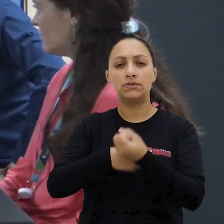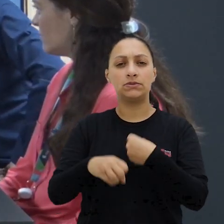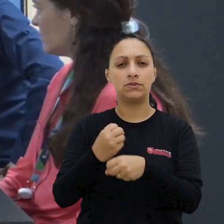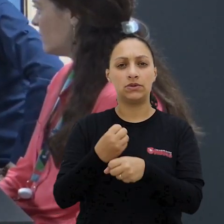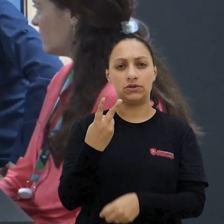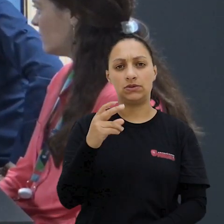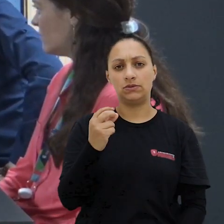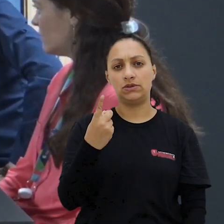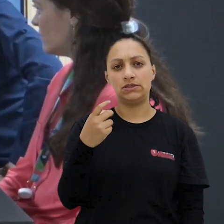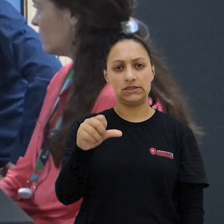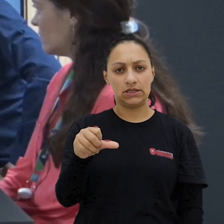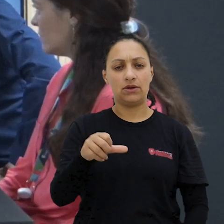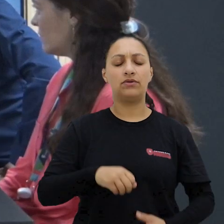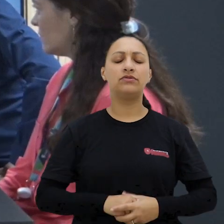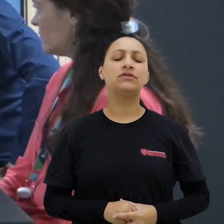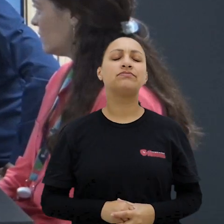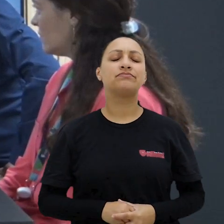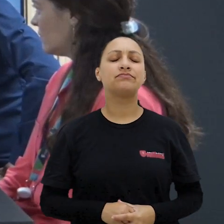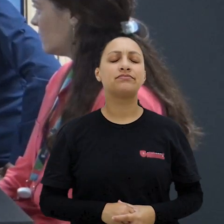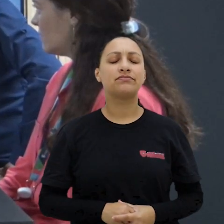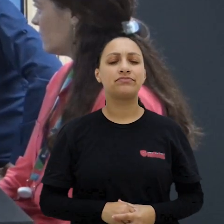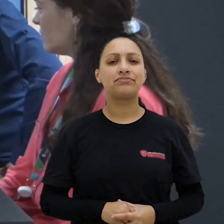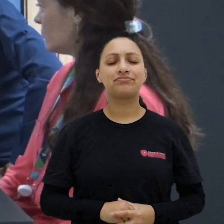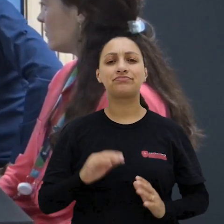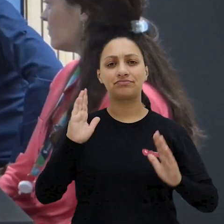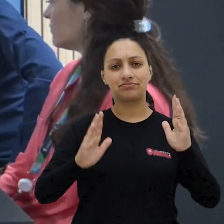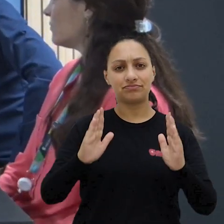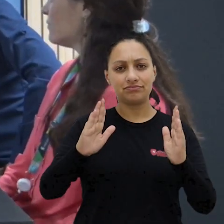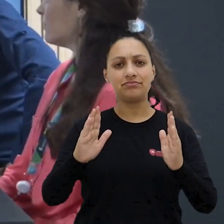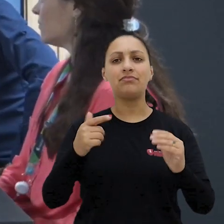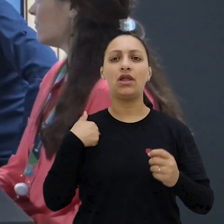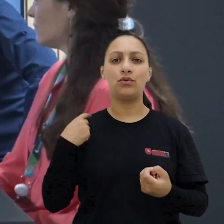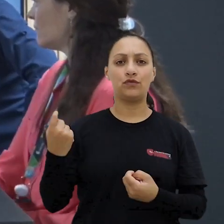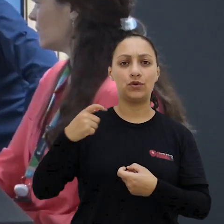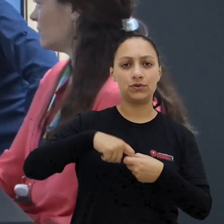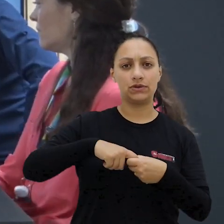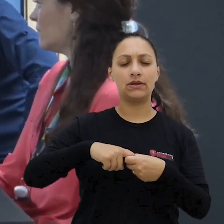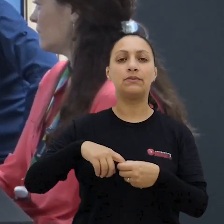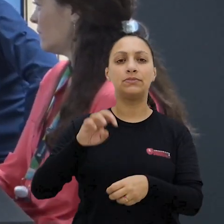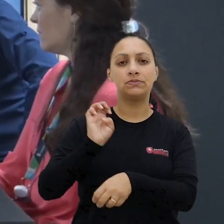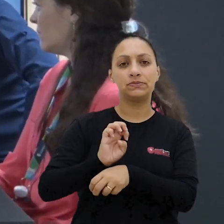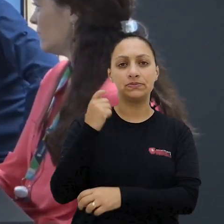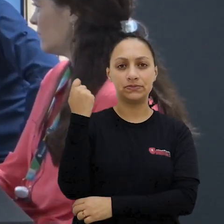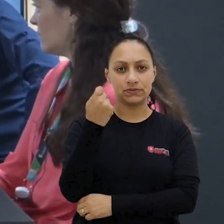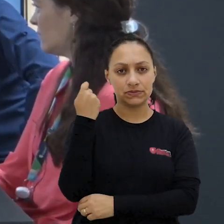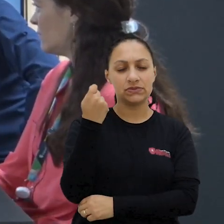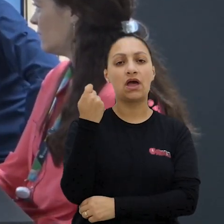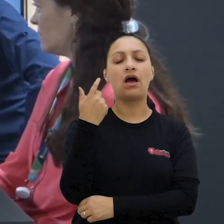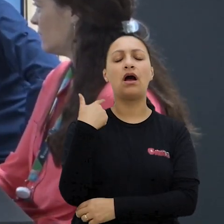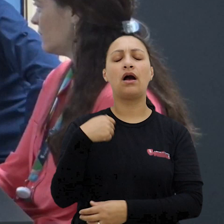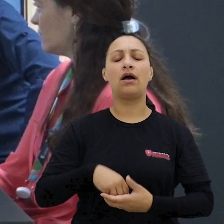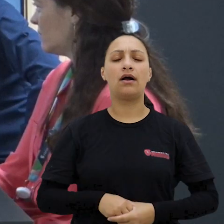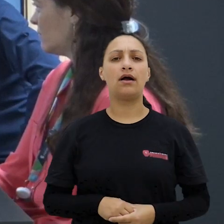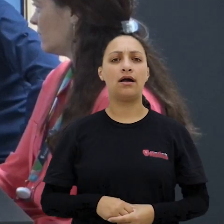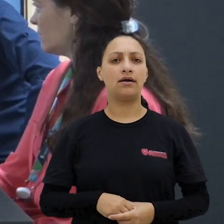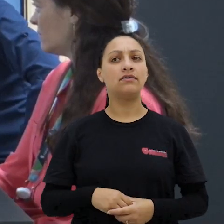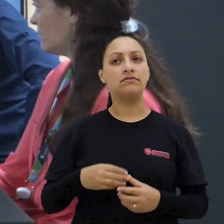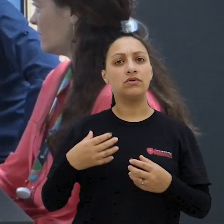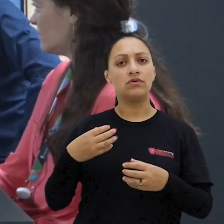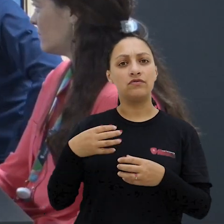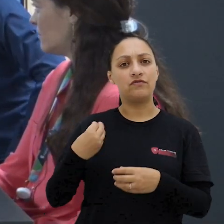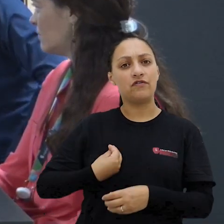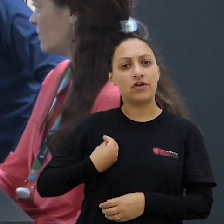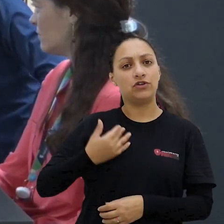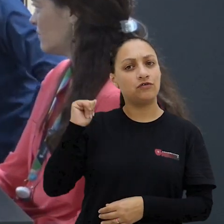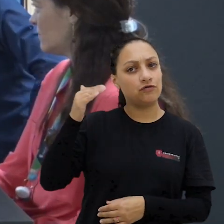de 2019, mais ou menos. E foi um período que eu tinha retornado para o Rio Grande do Sul, depois de algumas, né, vivências